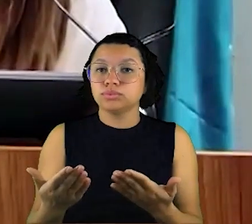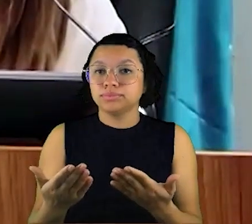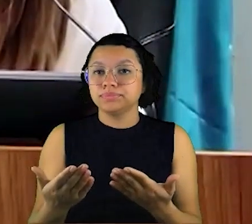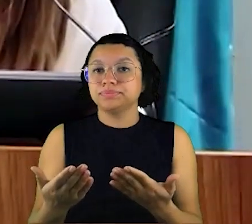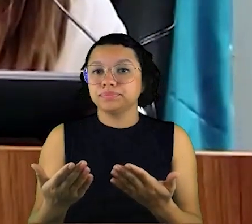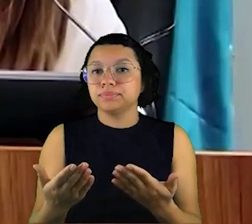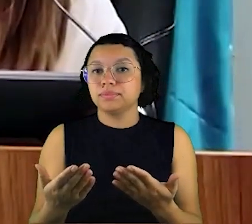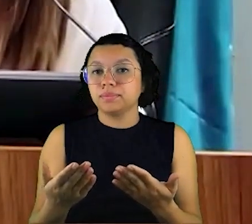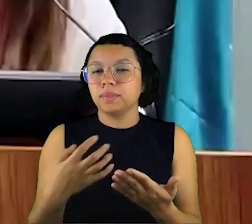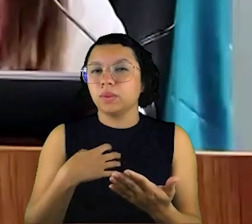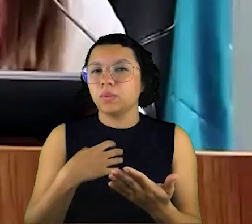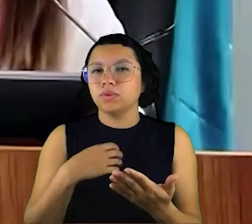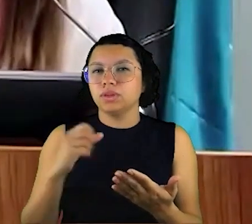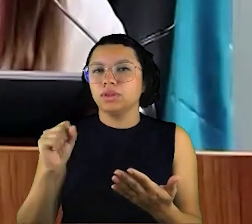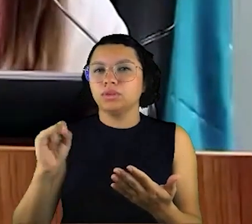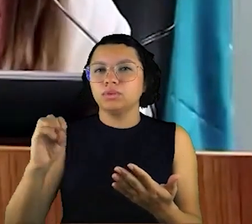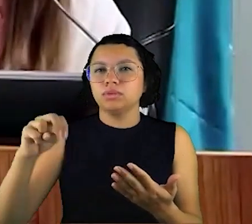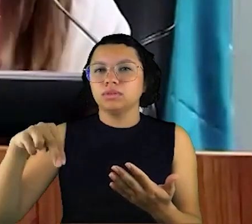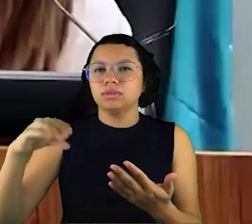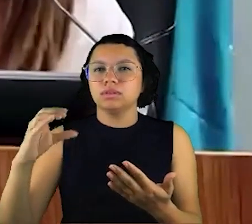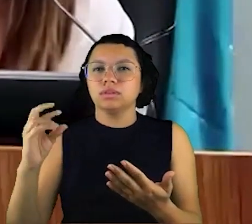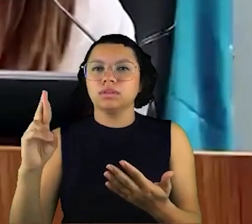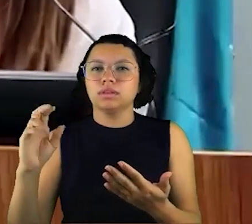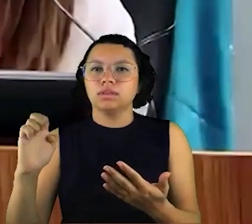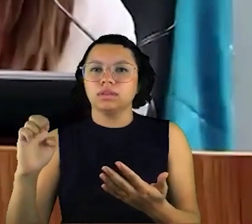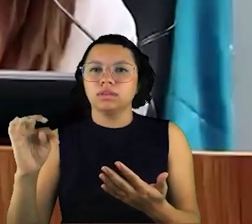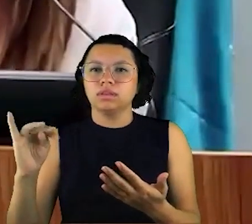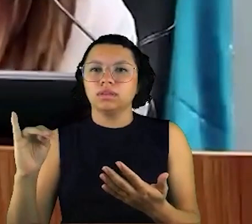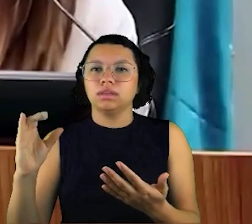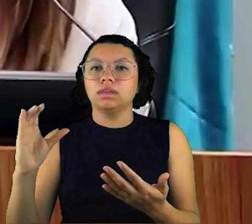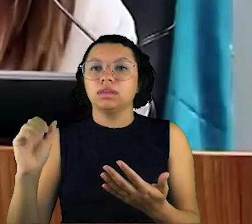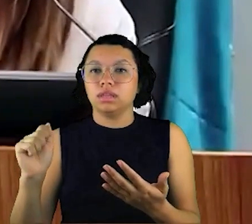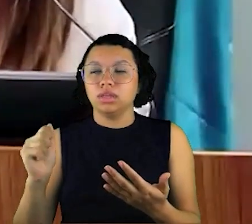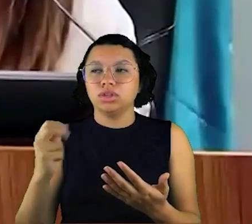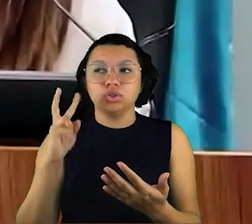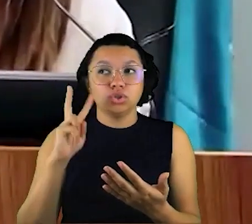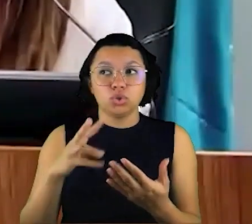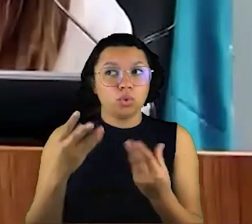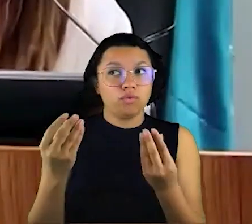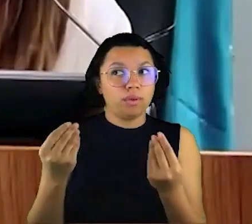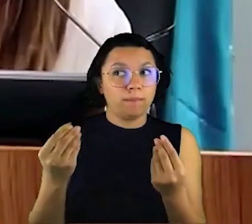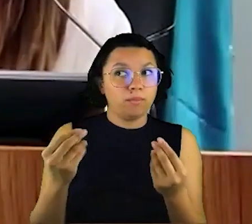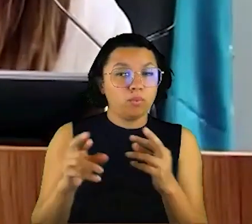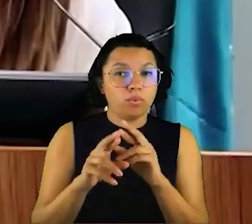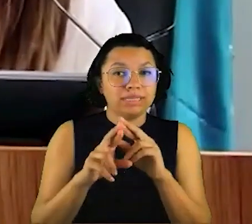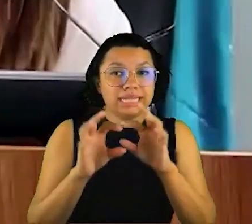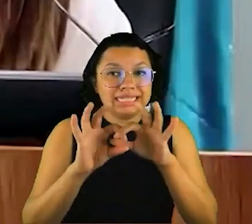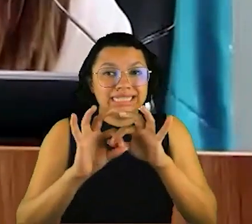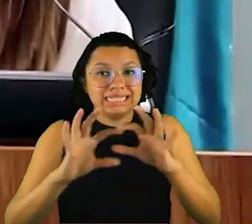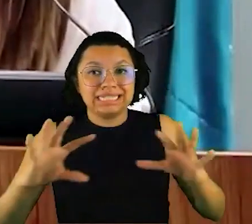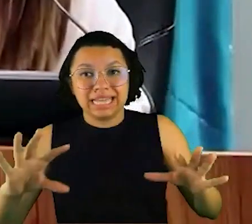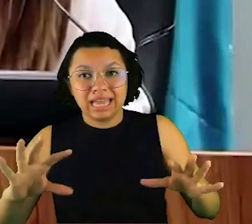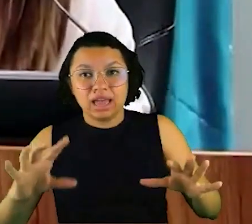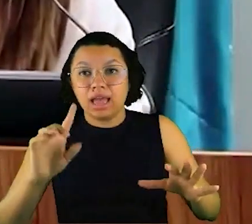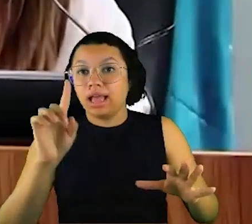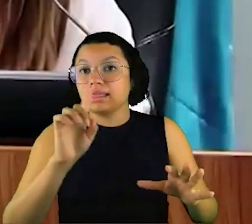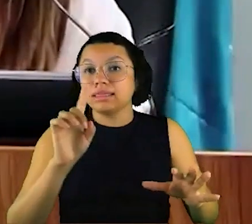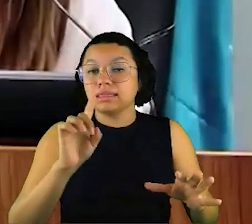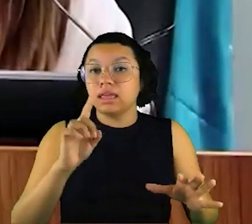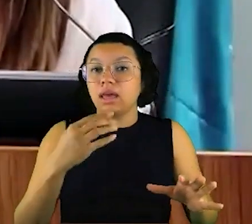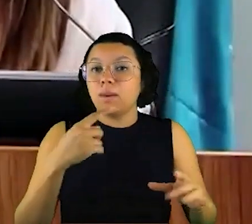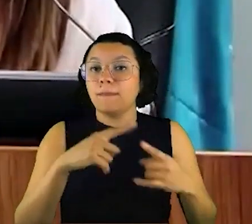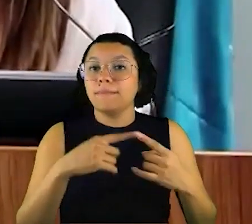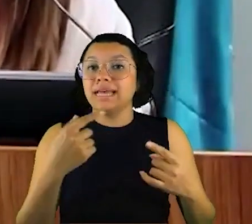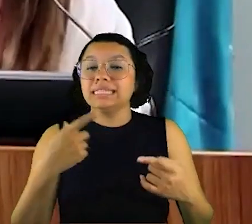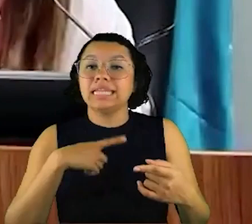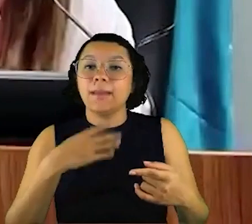atuais, embora de forma sincrética. A gente não vê tanta cautelar fiscal separada, mas a gente vê